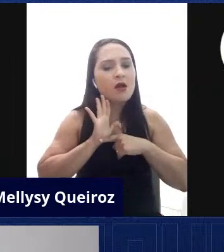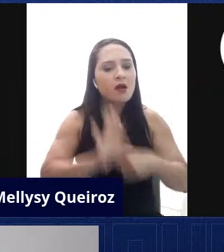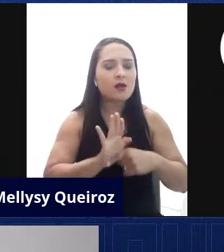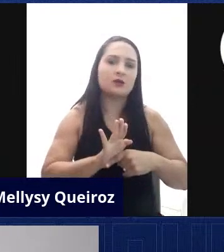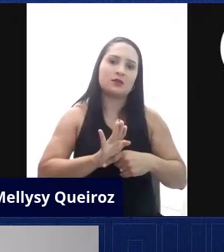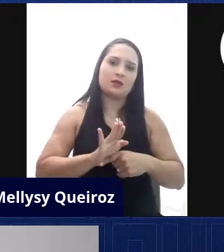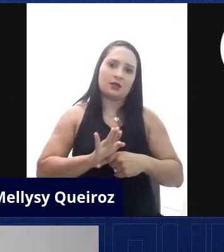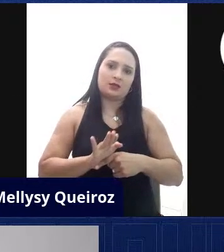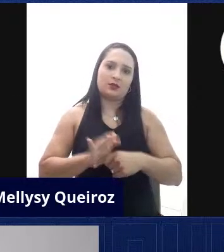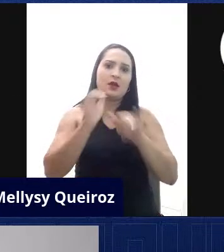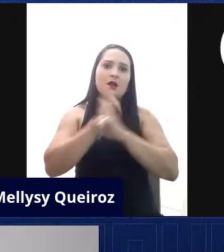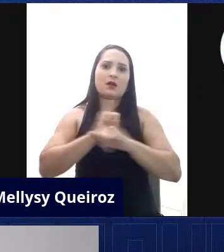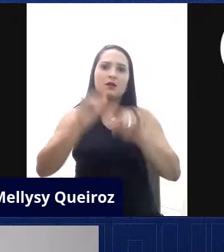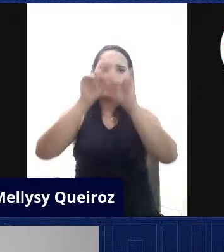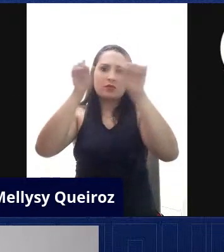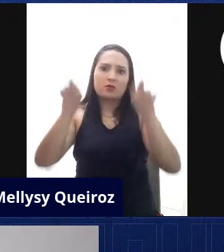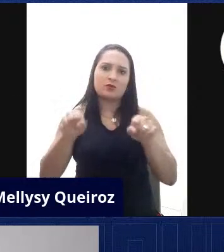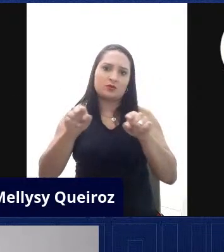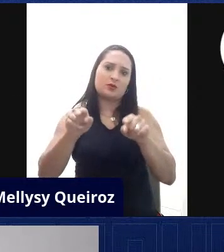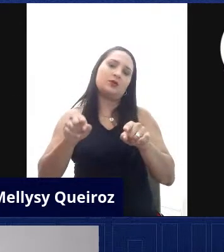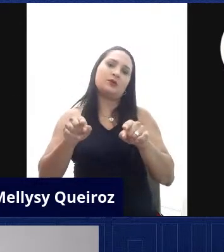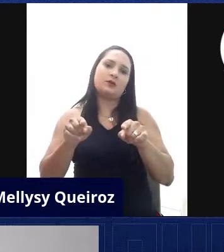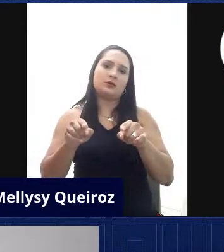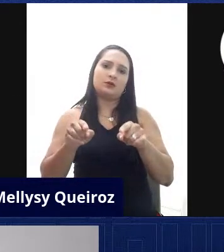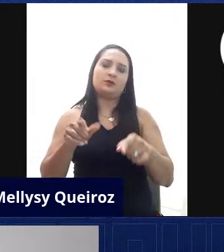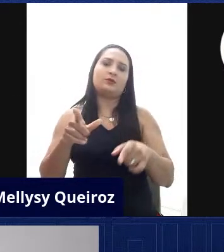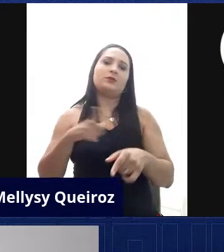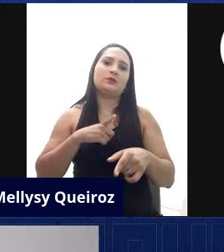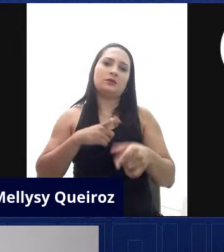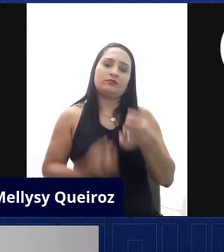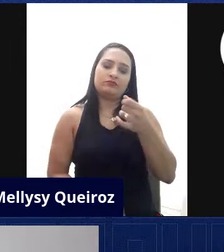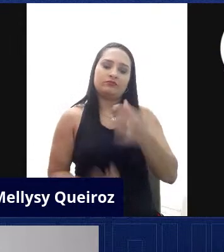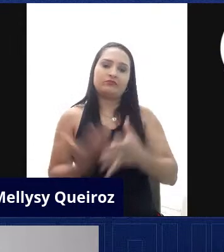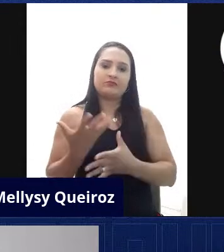construída. Em tempos de pandemia, esse assunto ele se